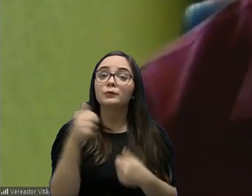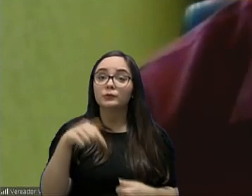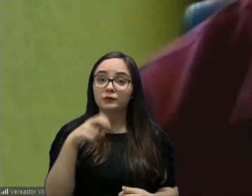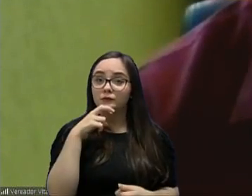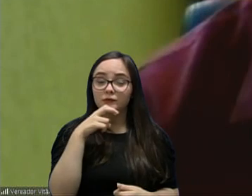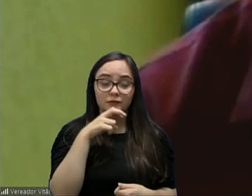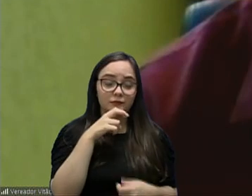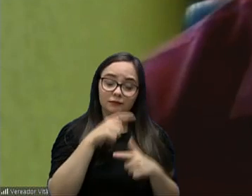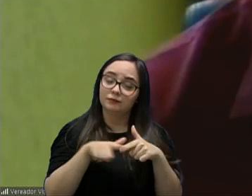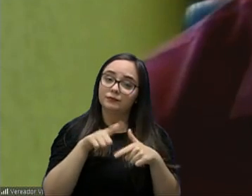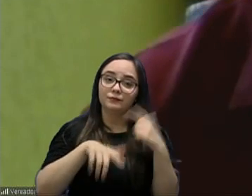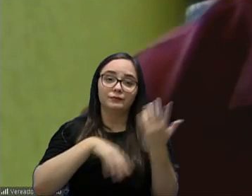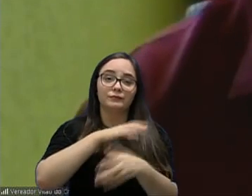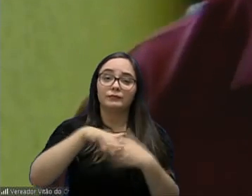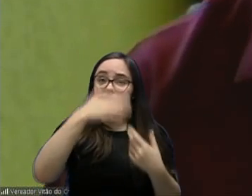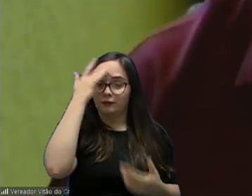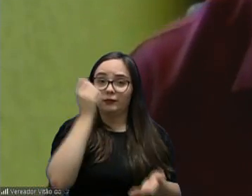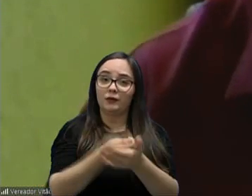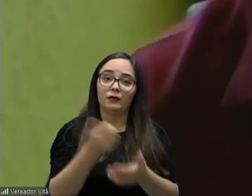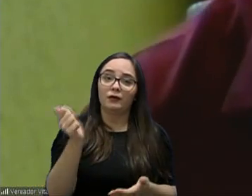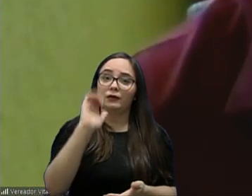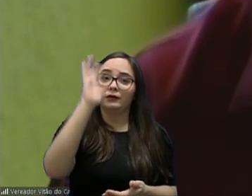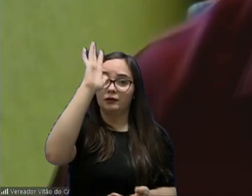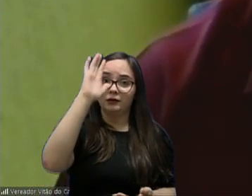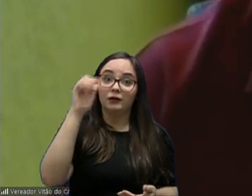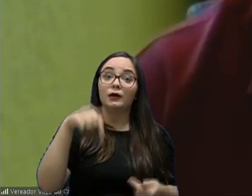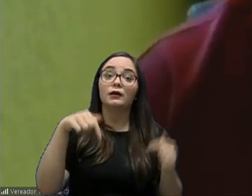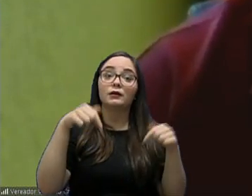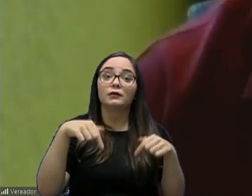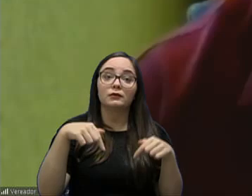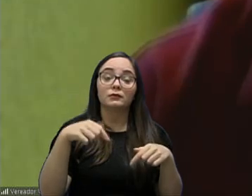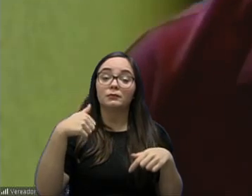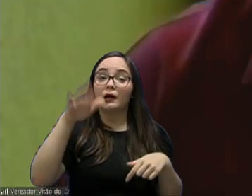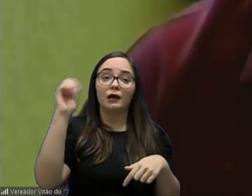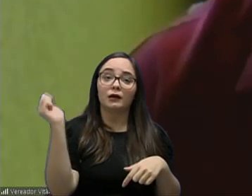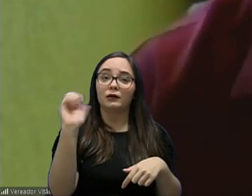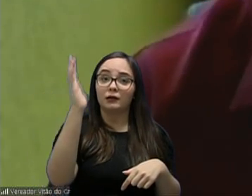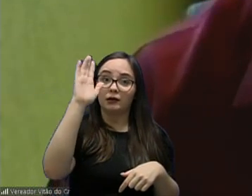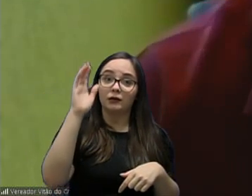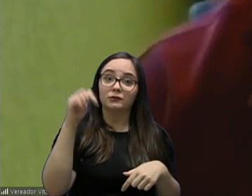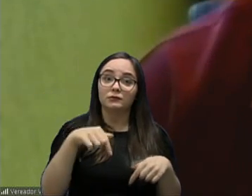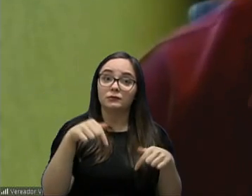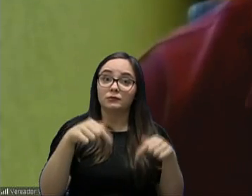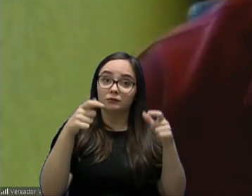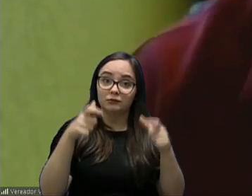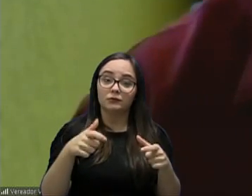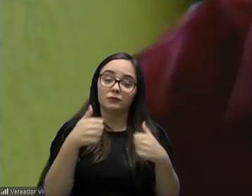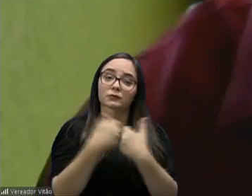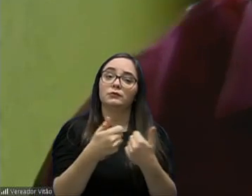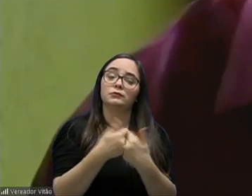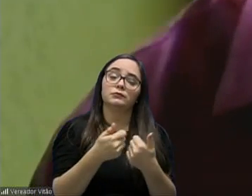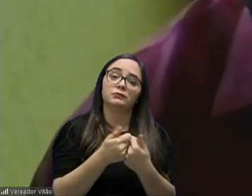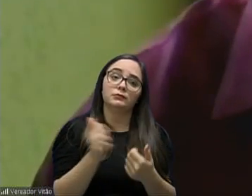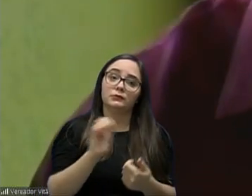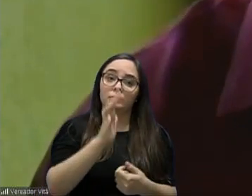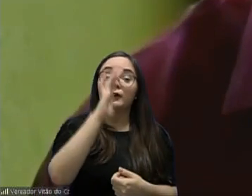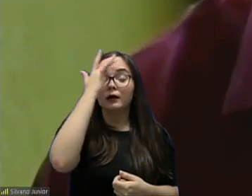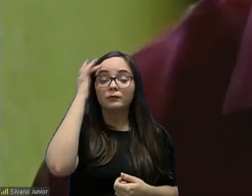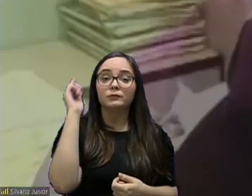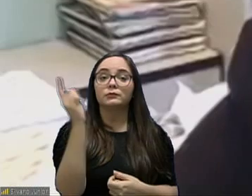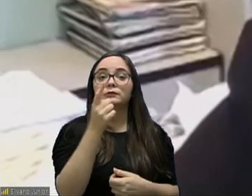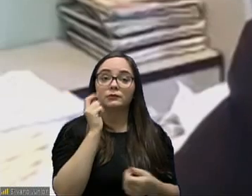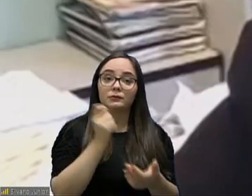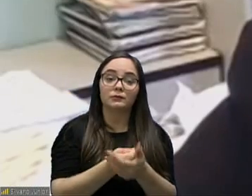aqui, que as pessoas pagam caríssimo, o transporte público mais caro aqui, um dos mais caros do município. E o povo tem que trabalhar, o pessoal